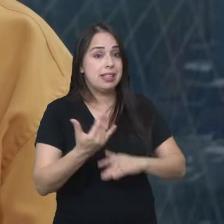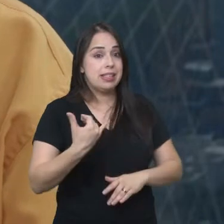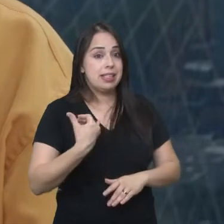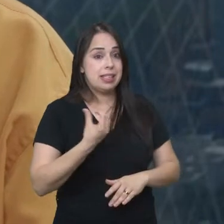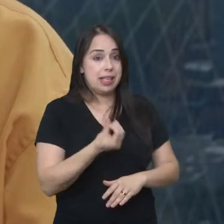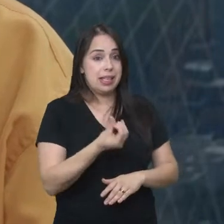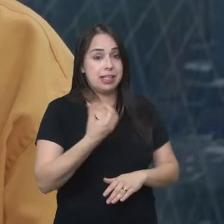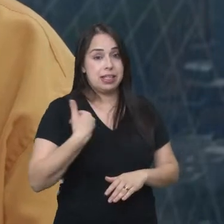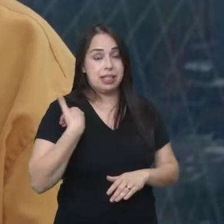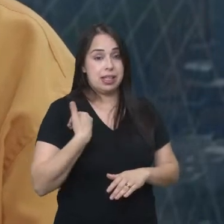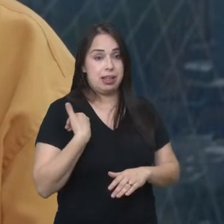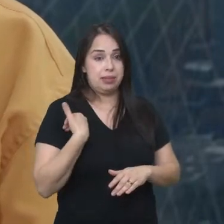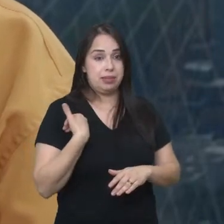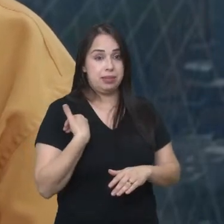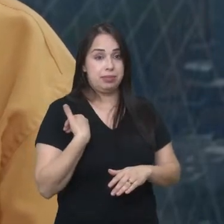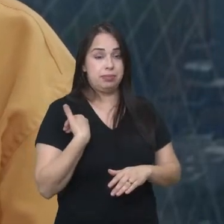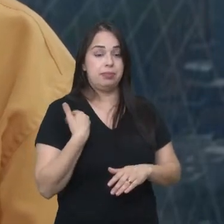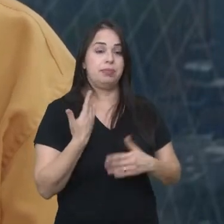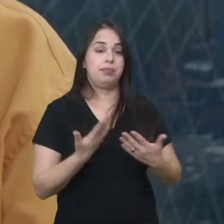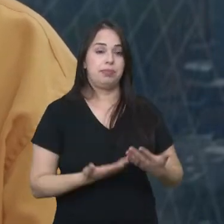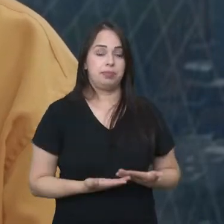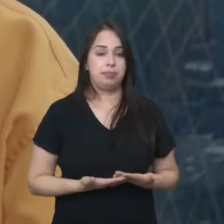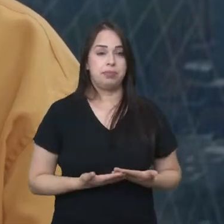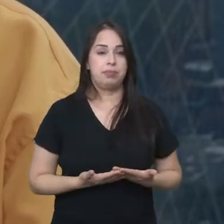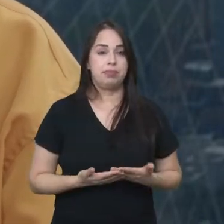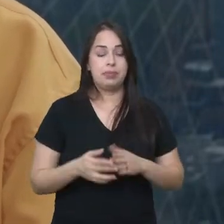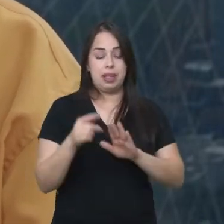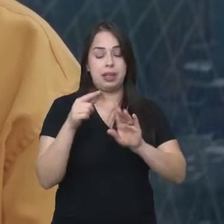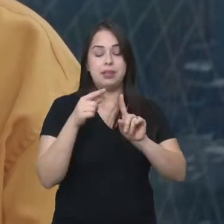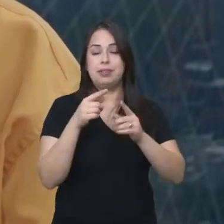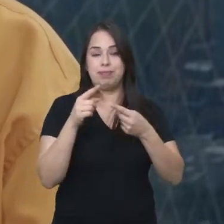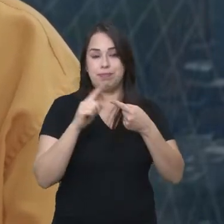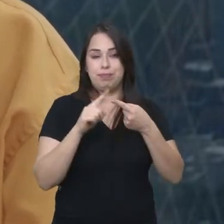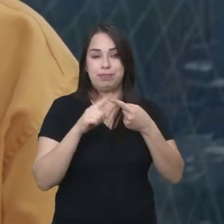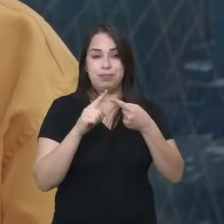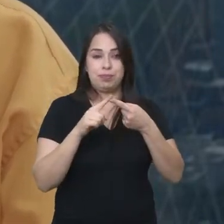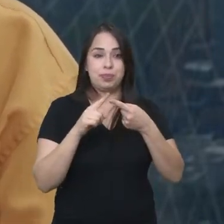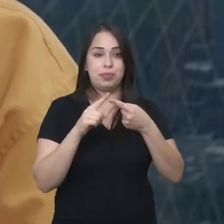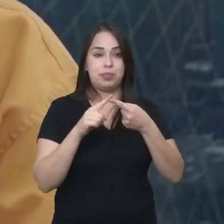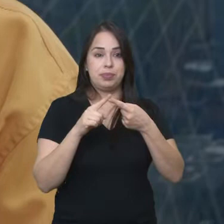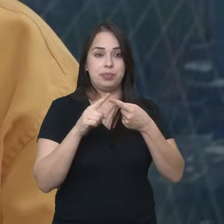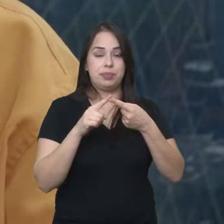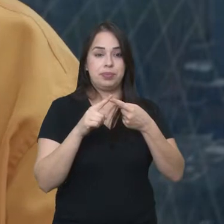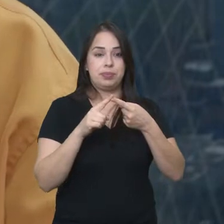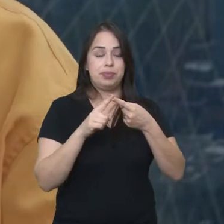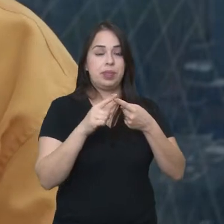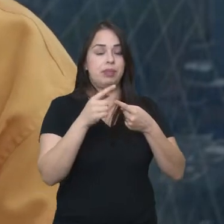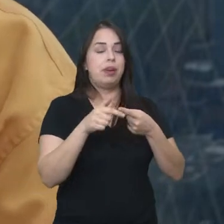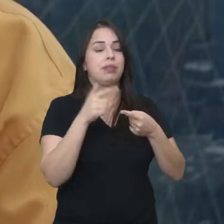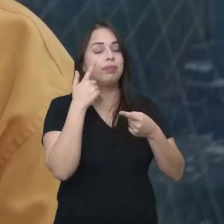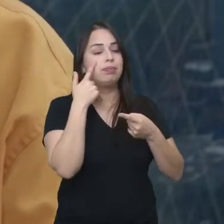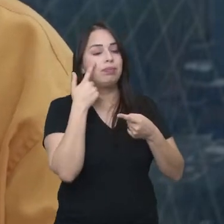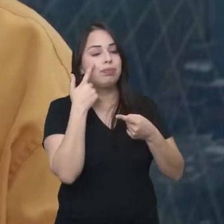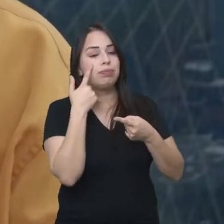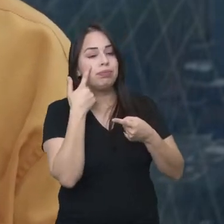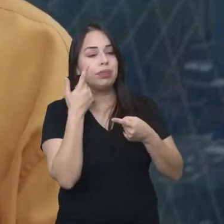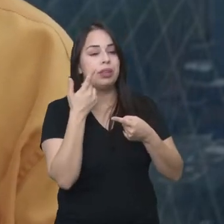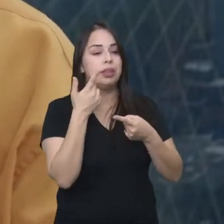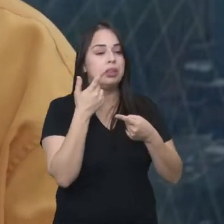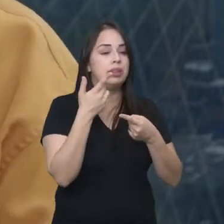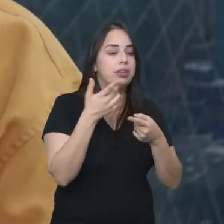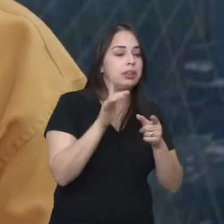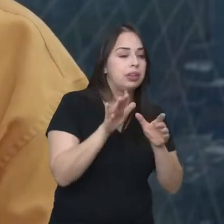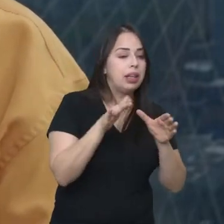idade na questão da urbanização, né? Então, esse programa vai ver dentro dos logradouros, dentro das